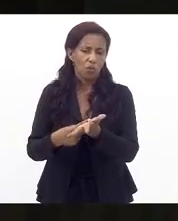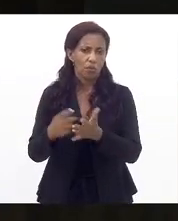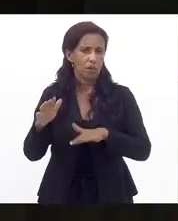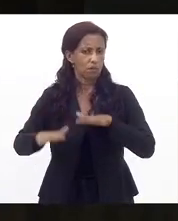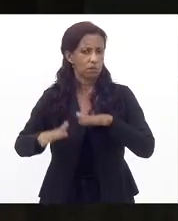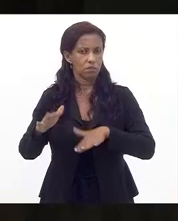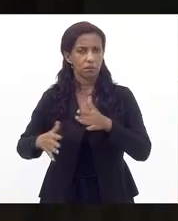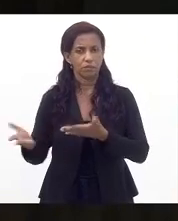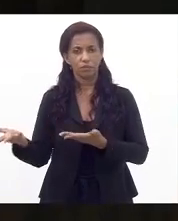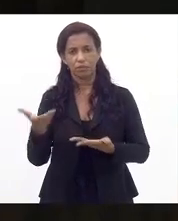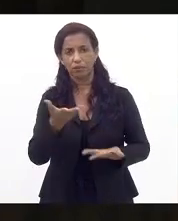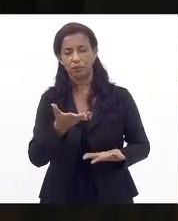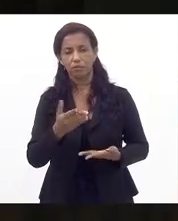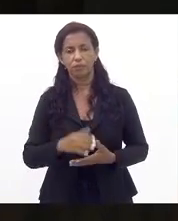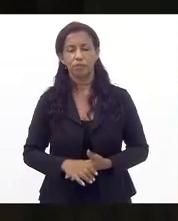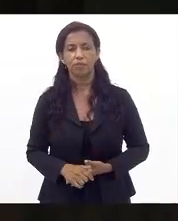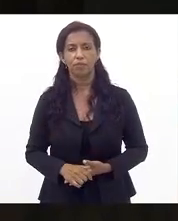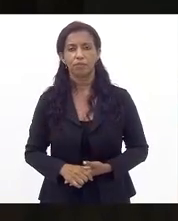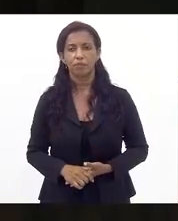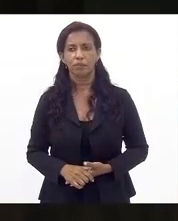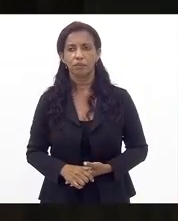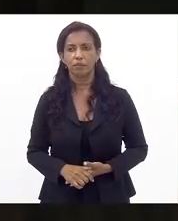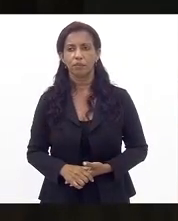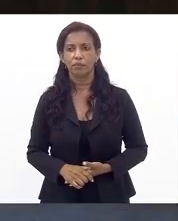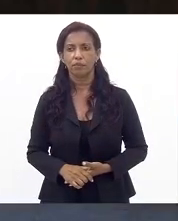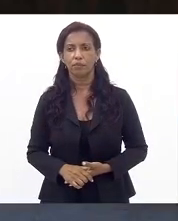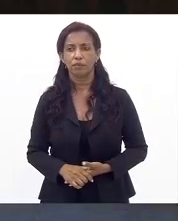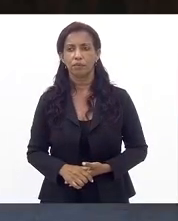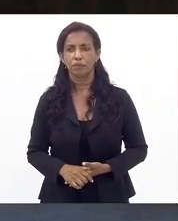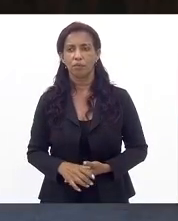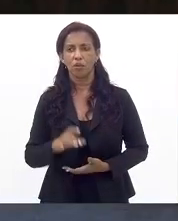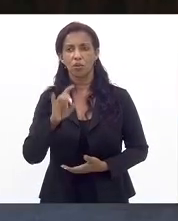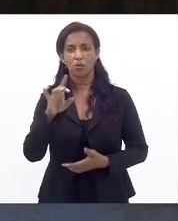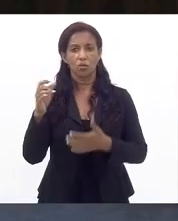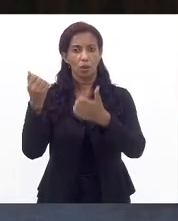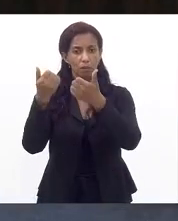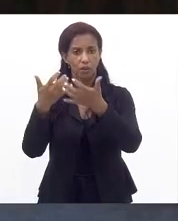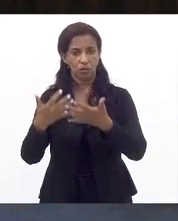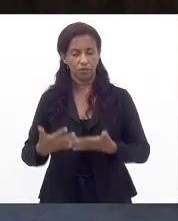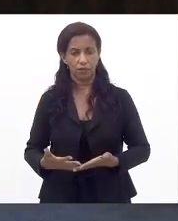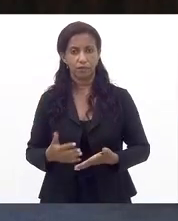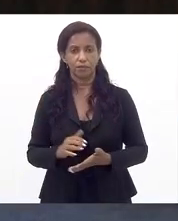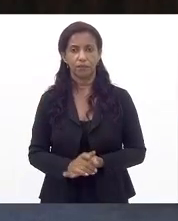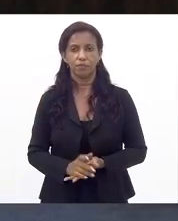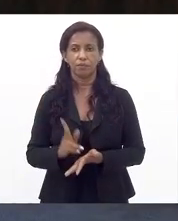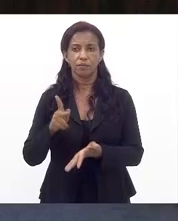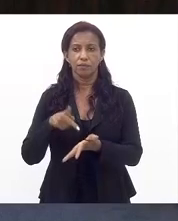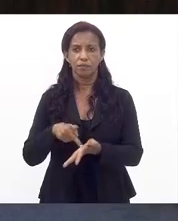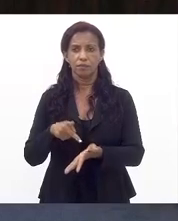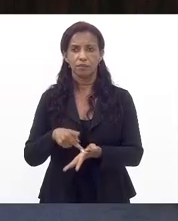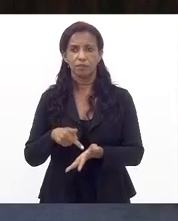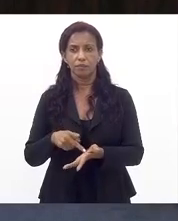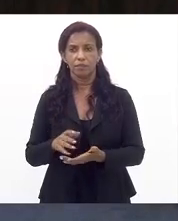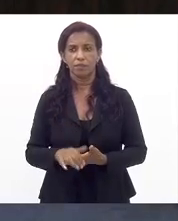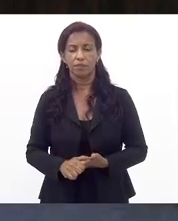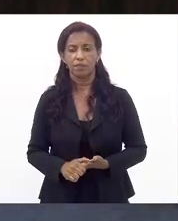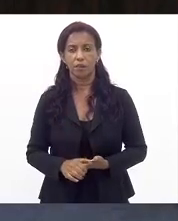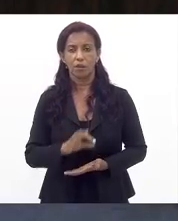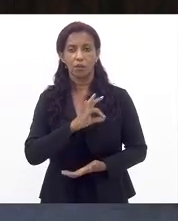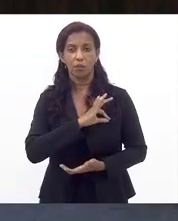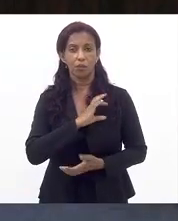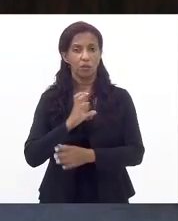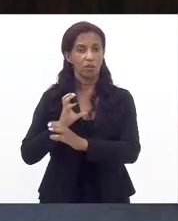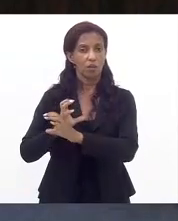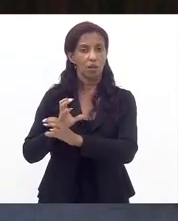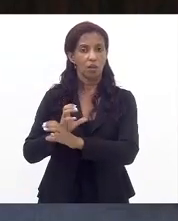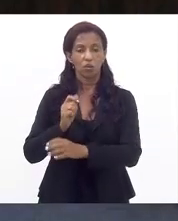alongado também passar a palavra o secretário Nelson Rocha é só para esclarecer na realidade o policial